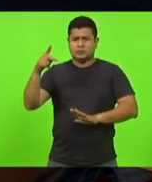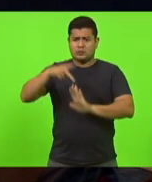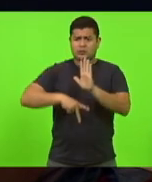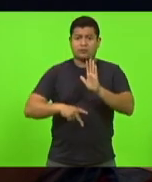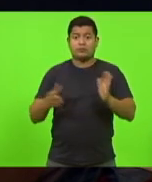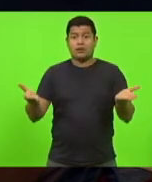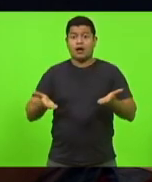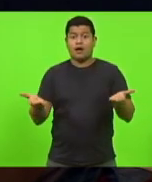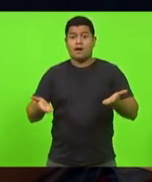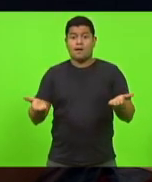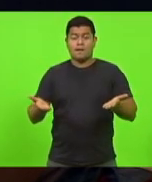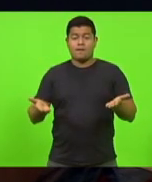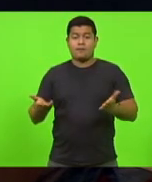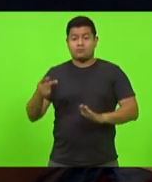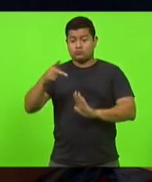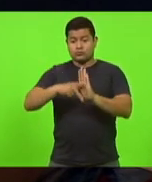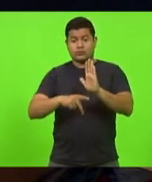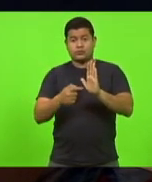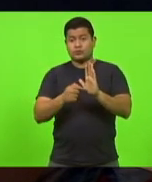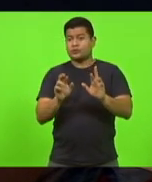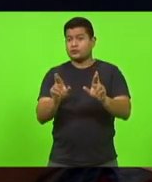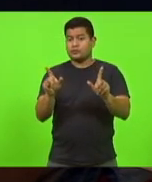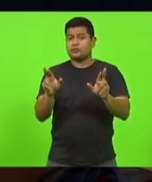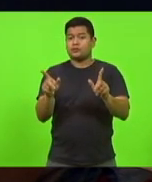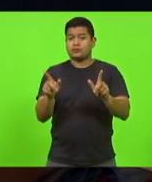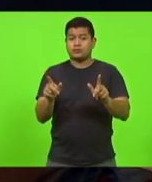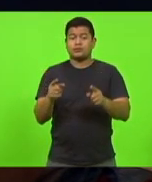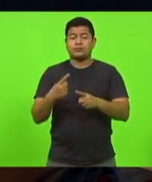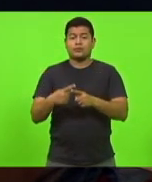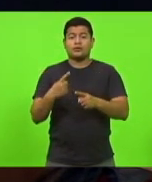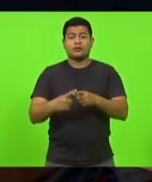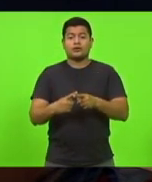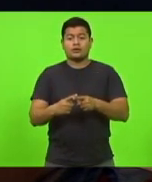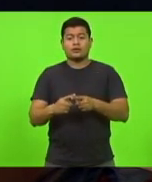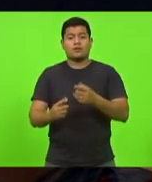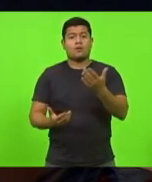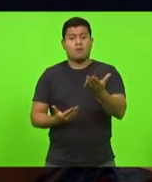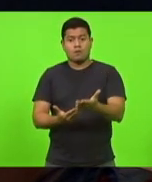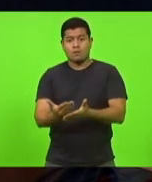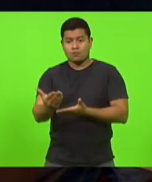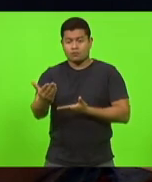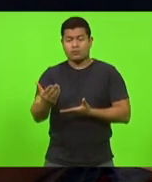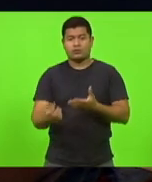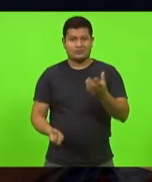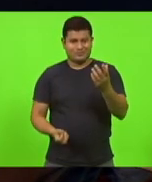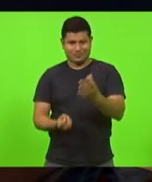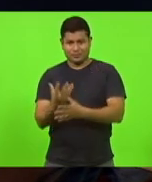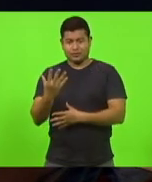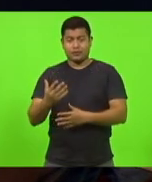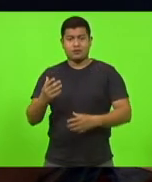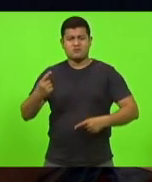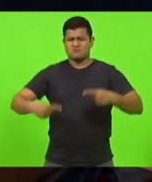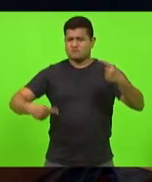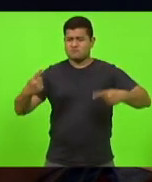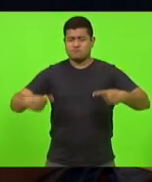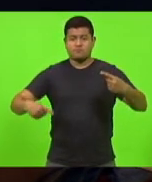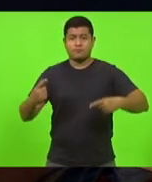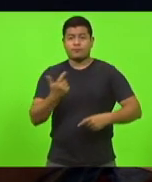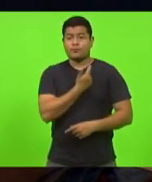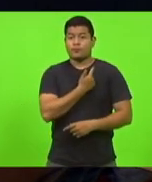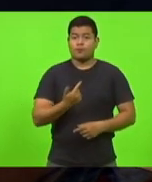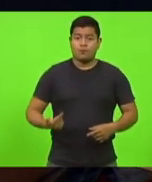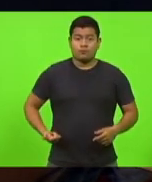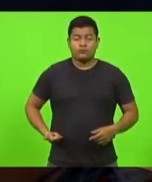de hoje, ele é fruto de um amplo debate do governo do Estado com